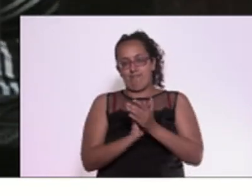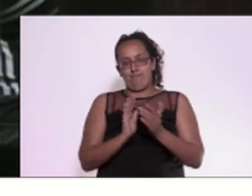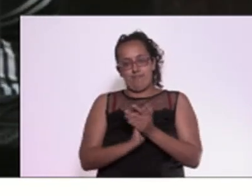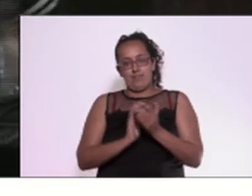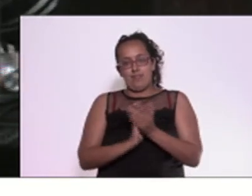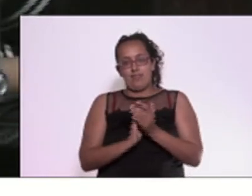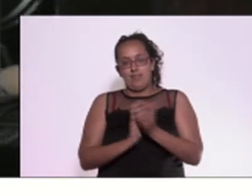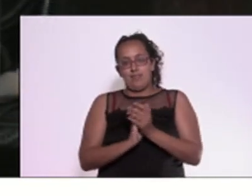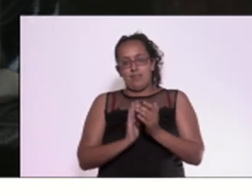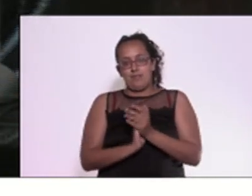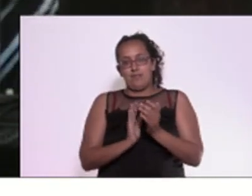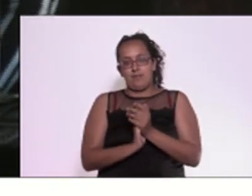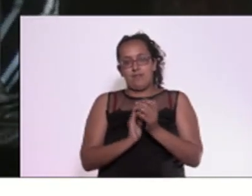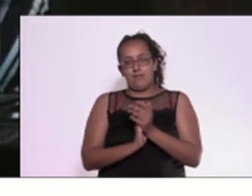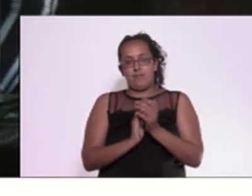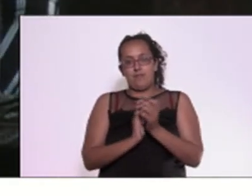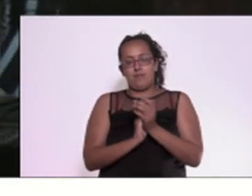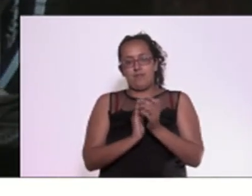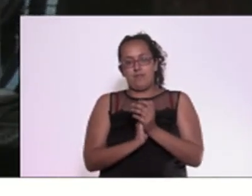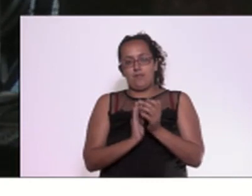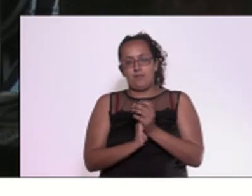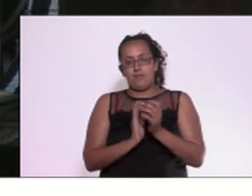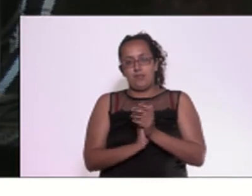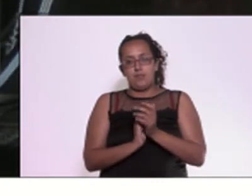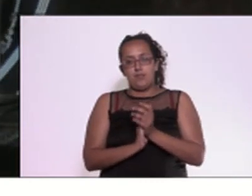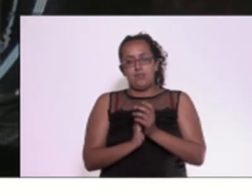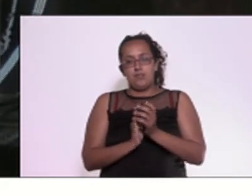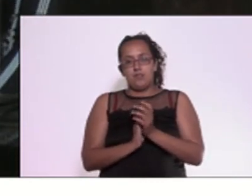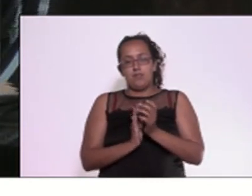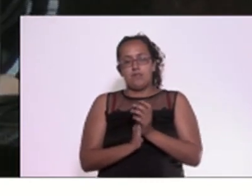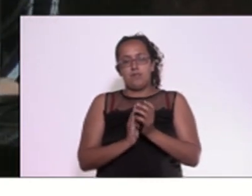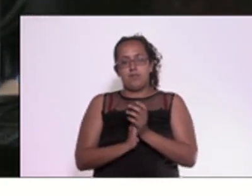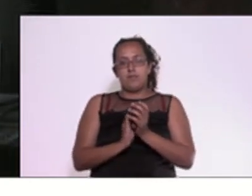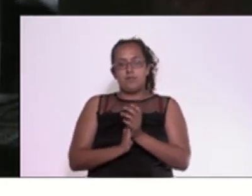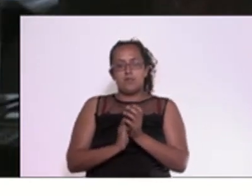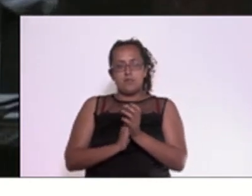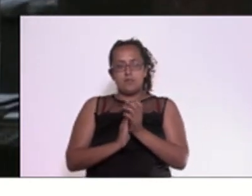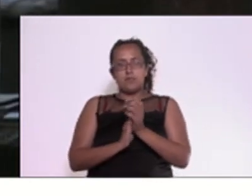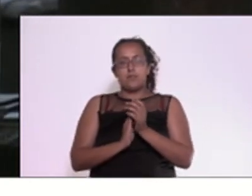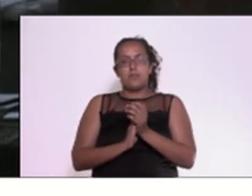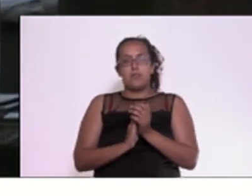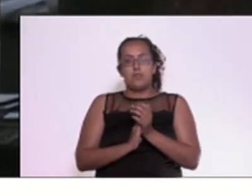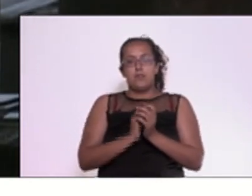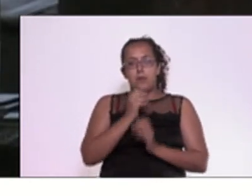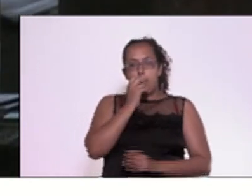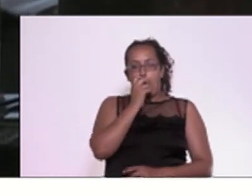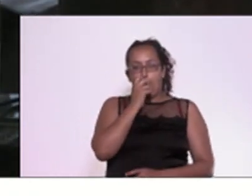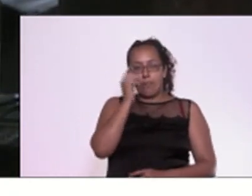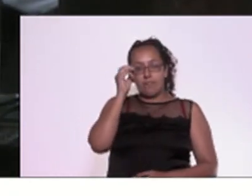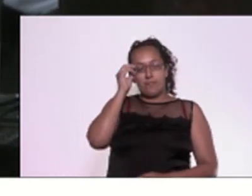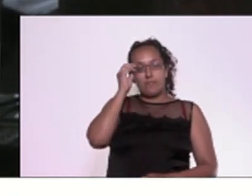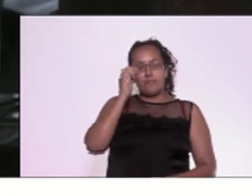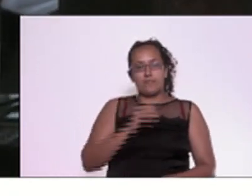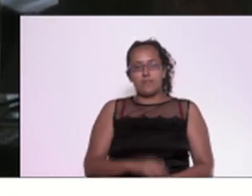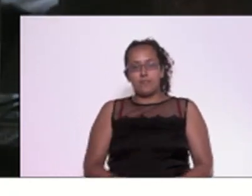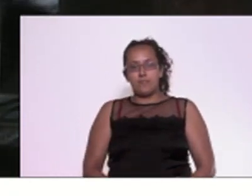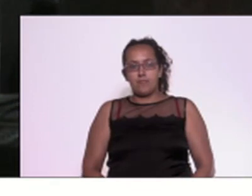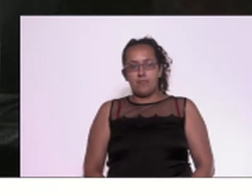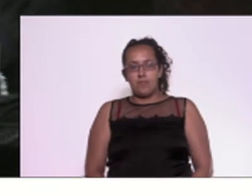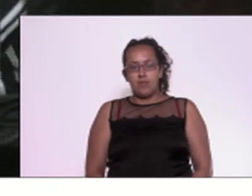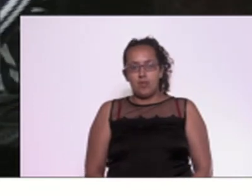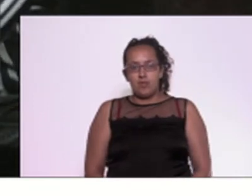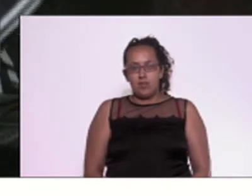que algum ponto se cruzaram e ainda se cruzam. Aos 9 anos, inventei meu